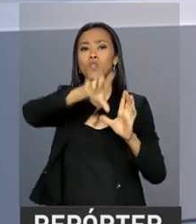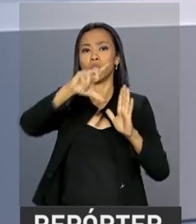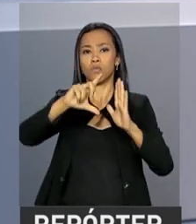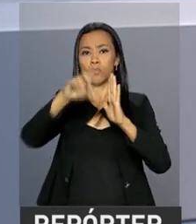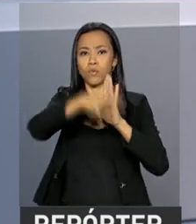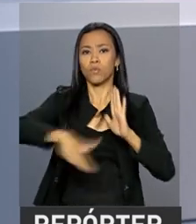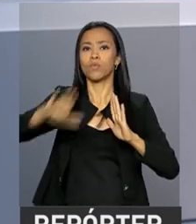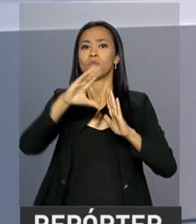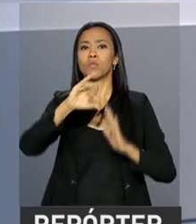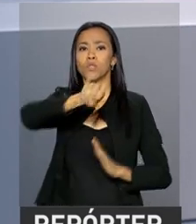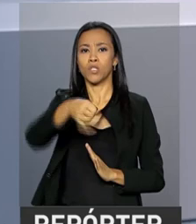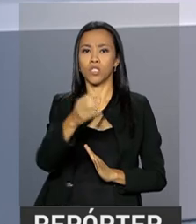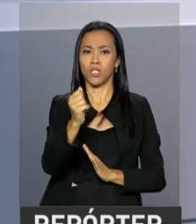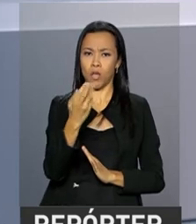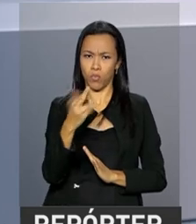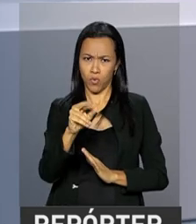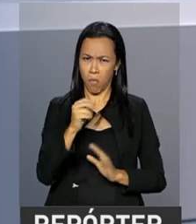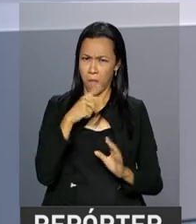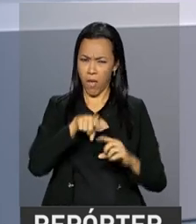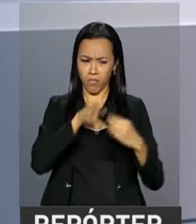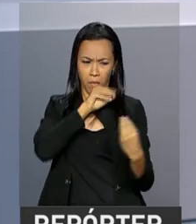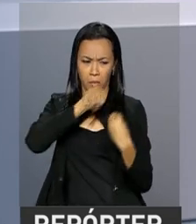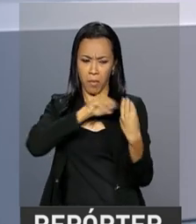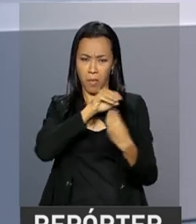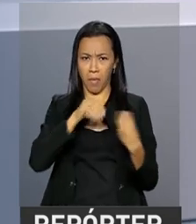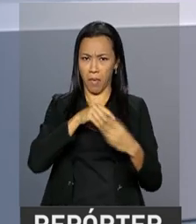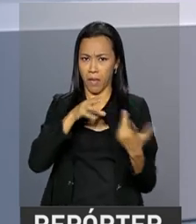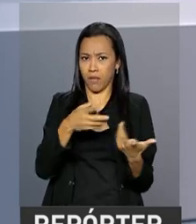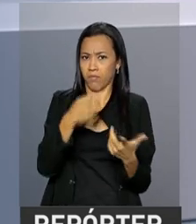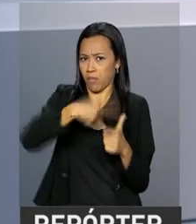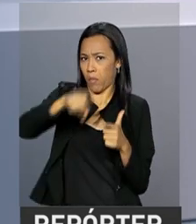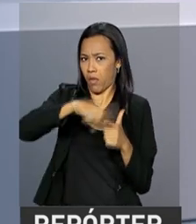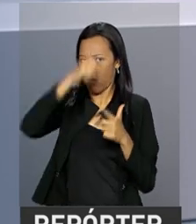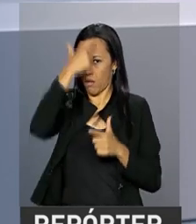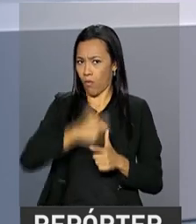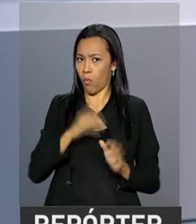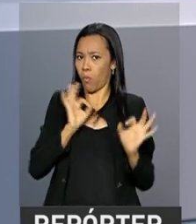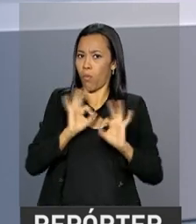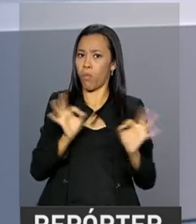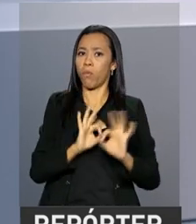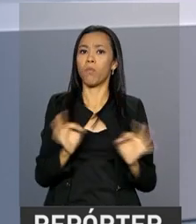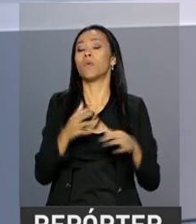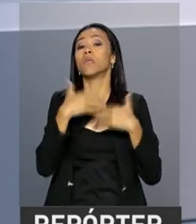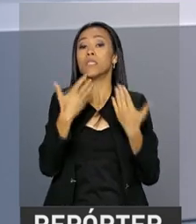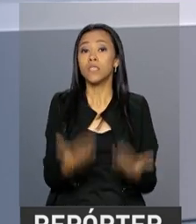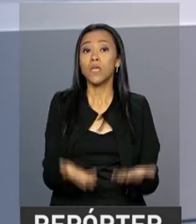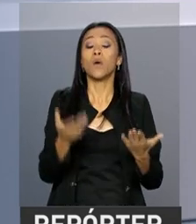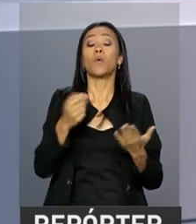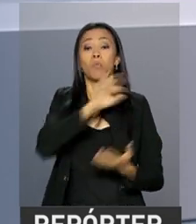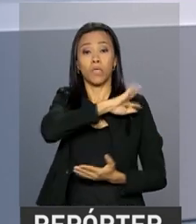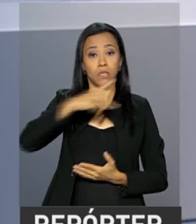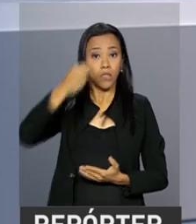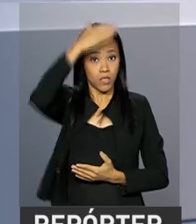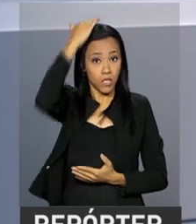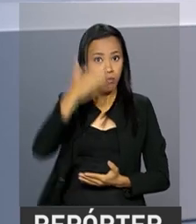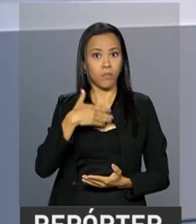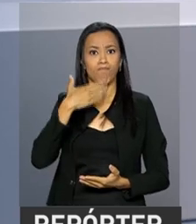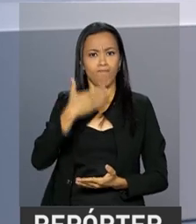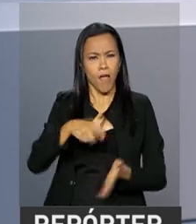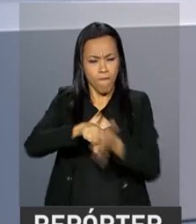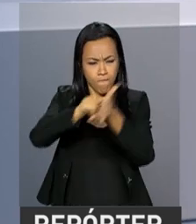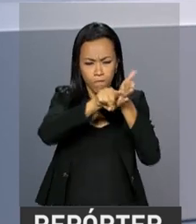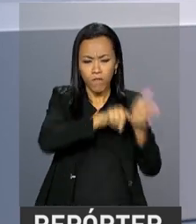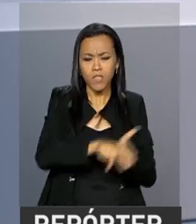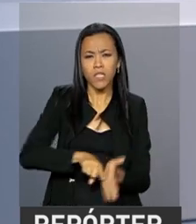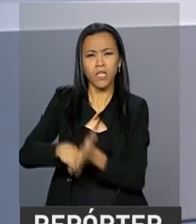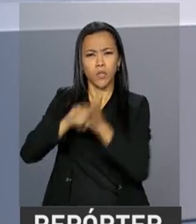diálogo nada que comprometesse a conduta do presidente da república o presidente defende Ampla e profunda investigação para